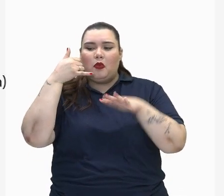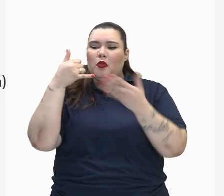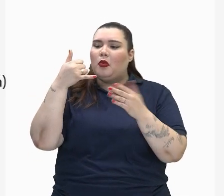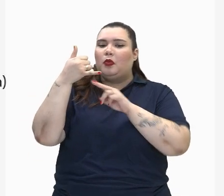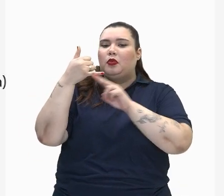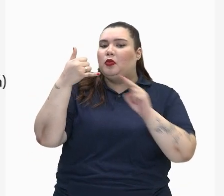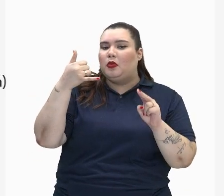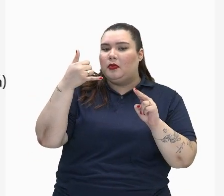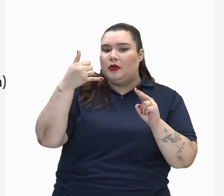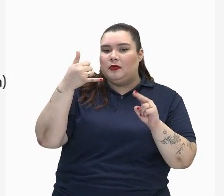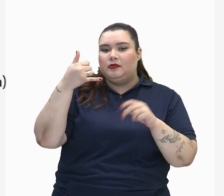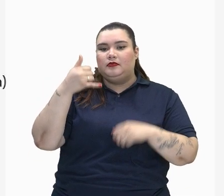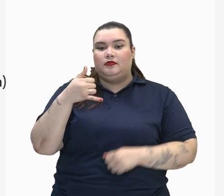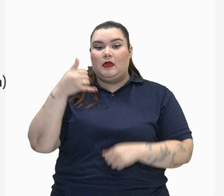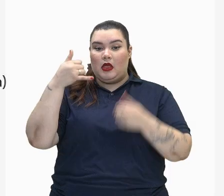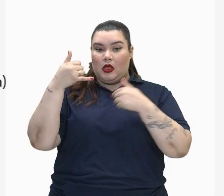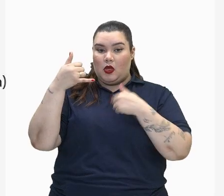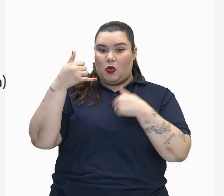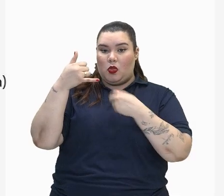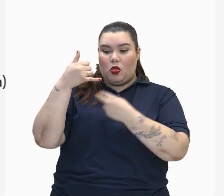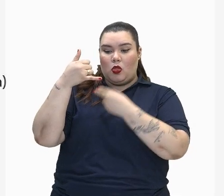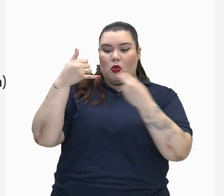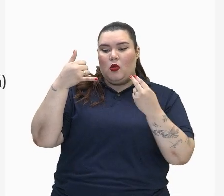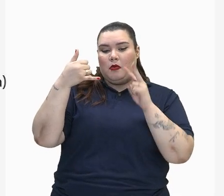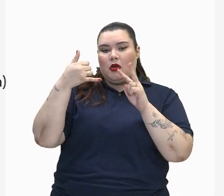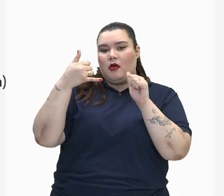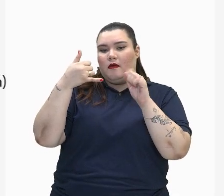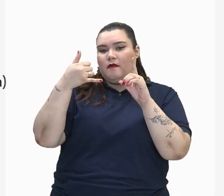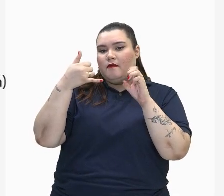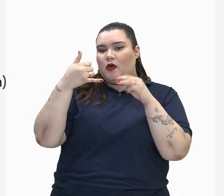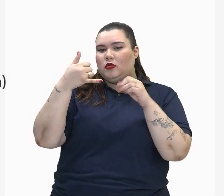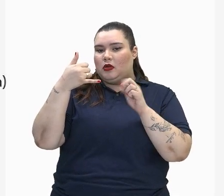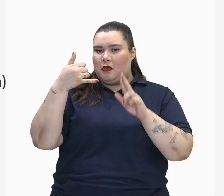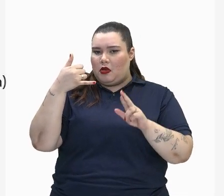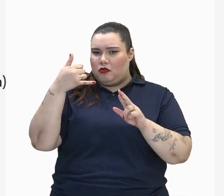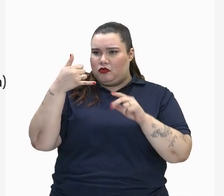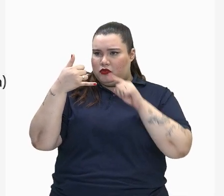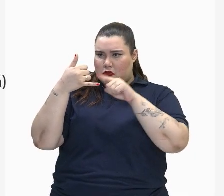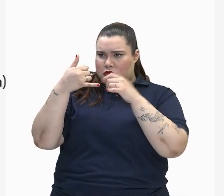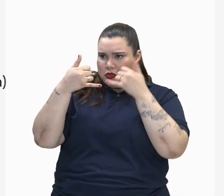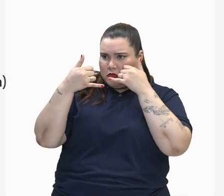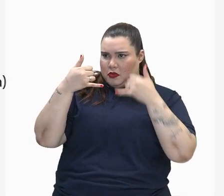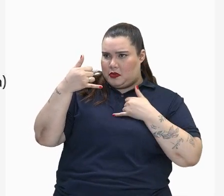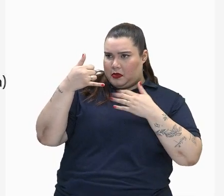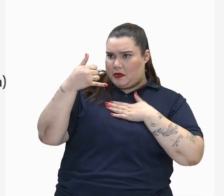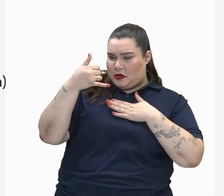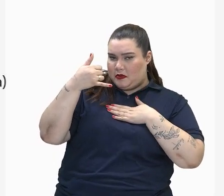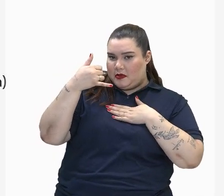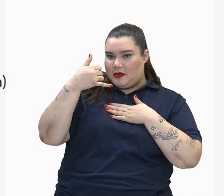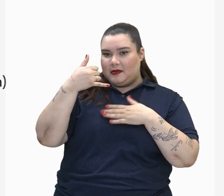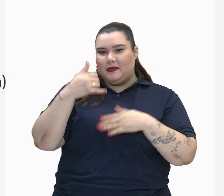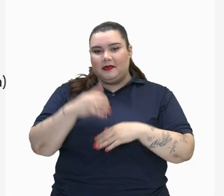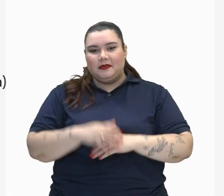fala? Quem fala aqui é o Valdemar. Alguém telefonou para